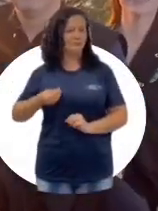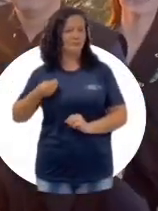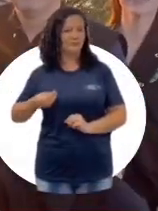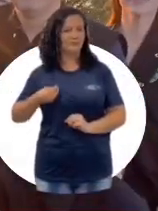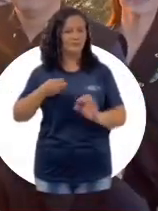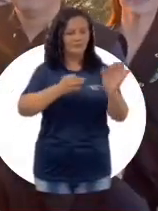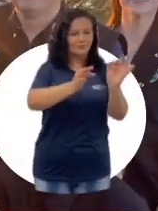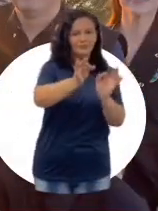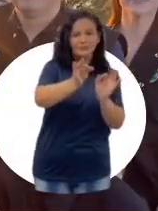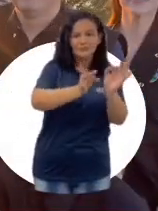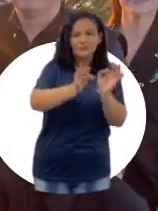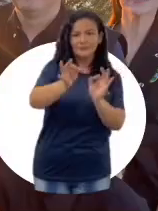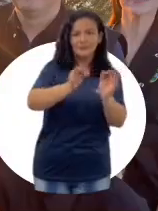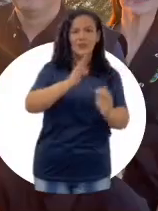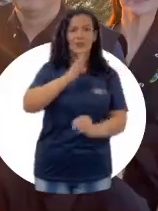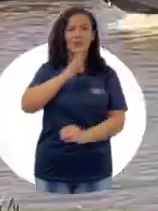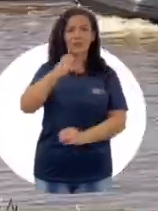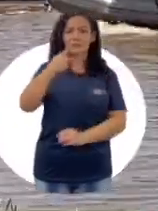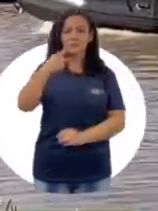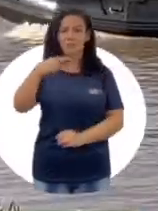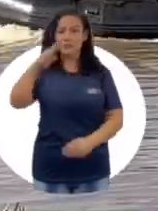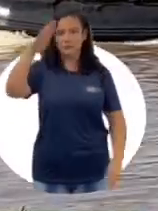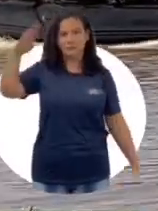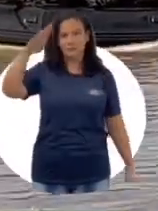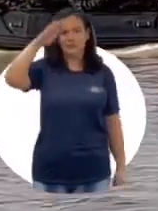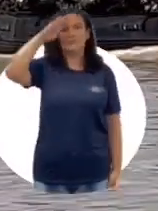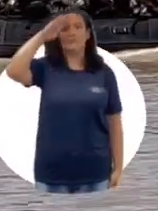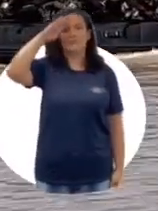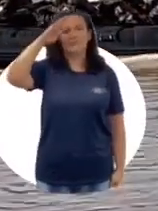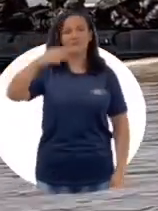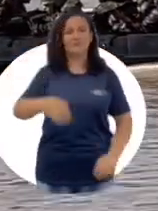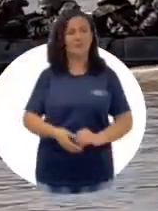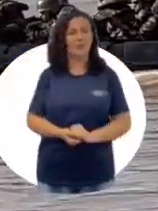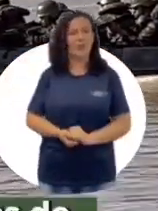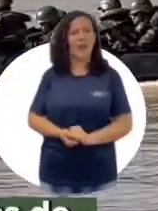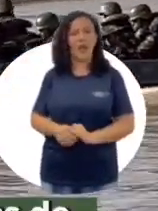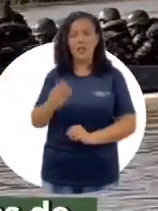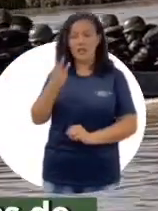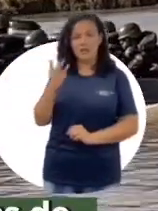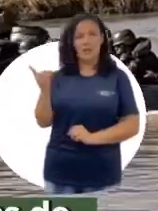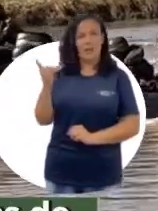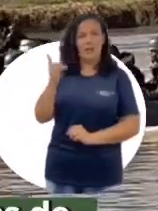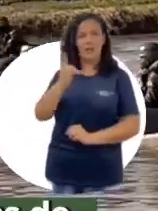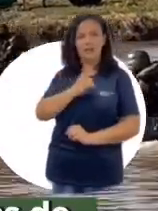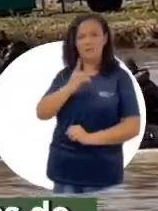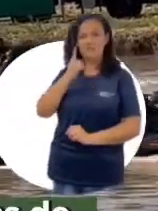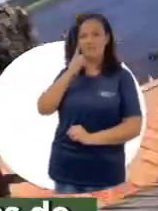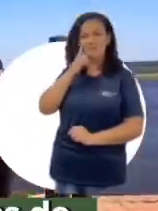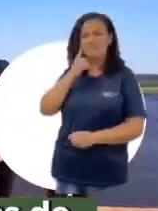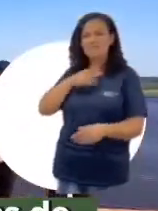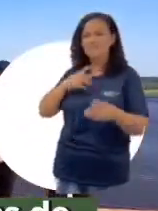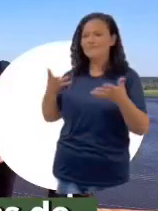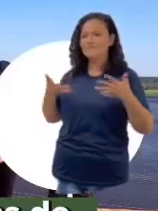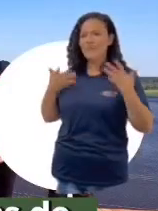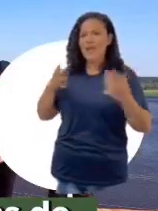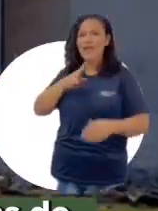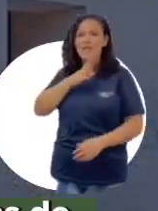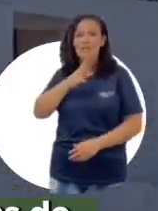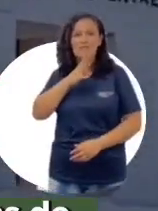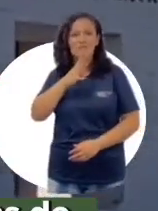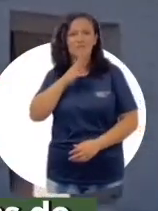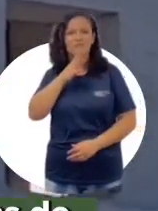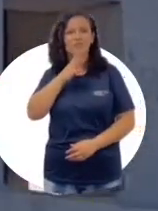Balestieri, participou do programa Conheça o Seu Exército. Foram 3 dias de aventura e